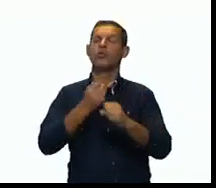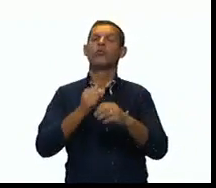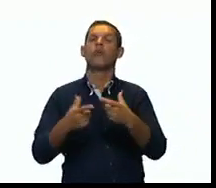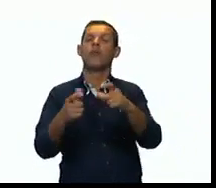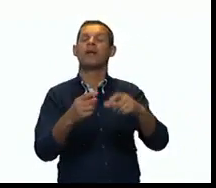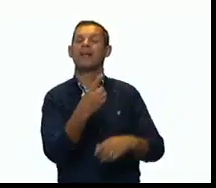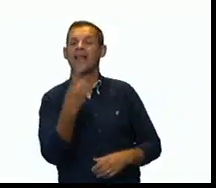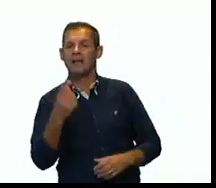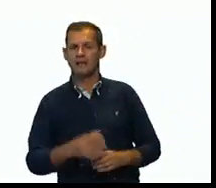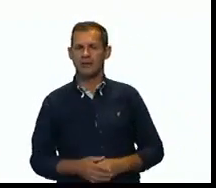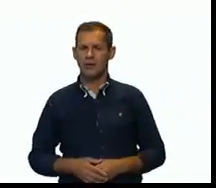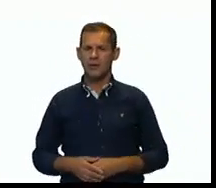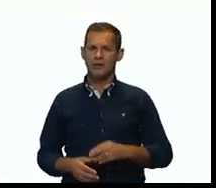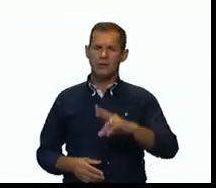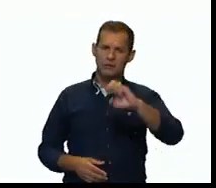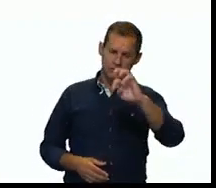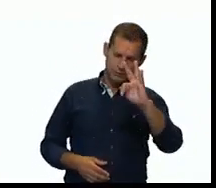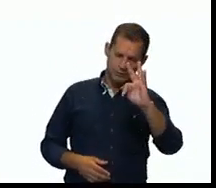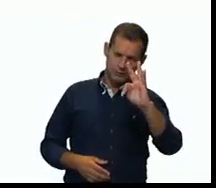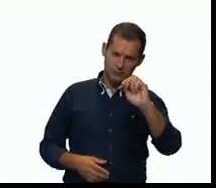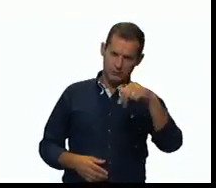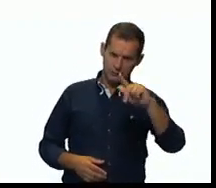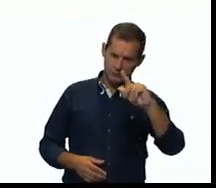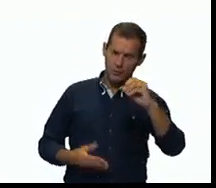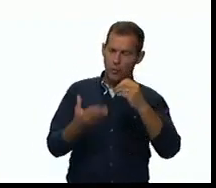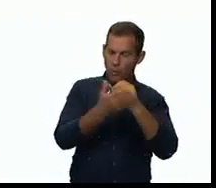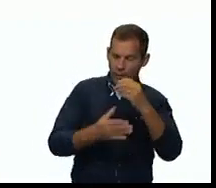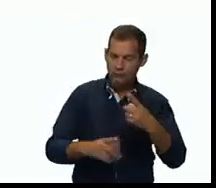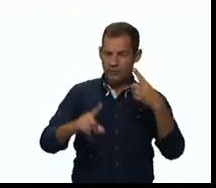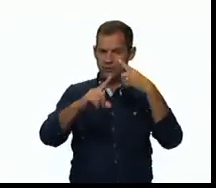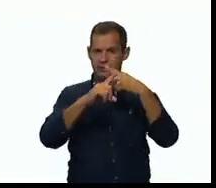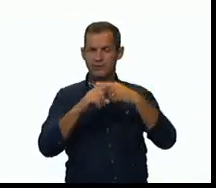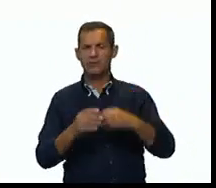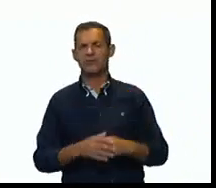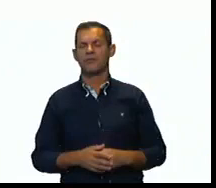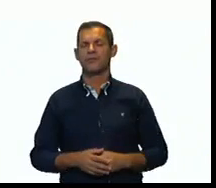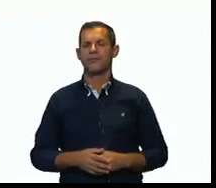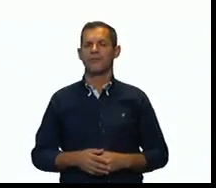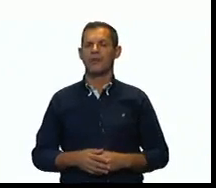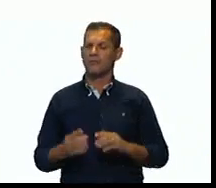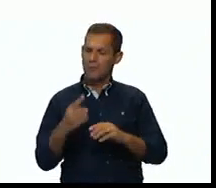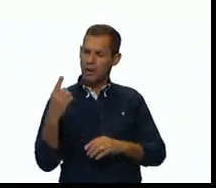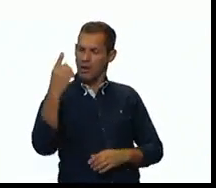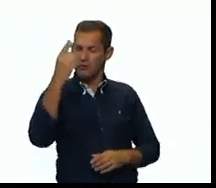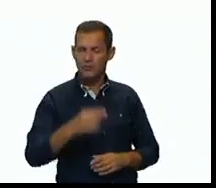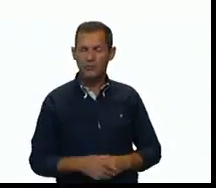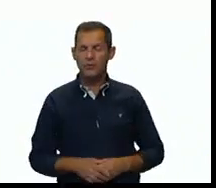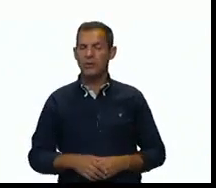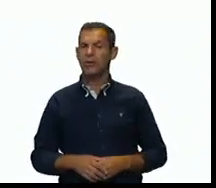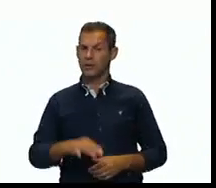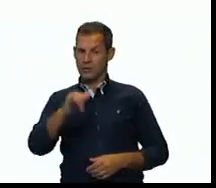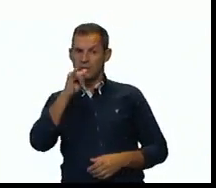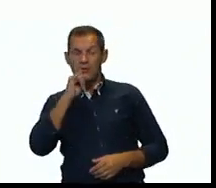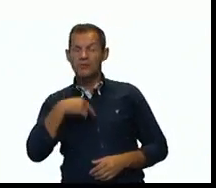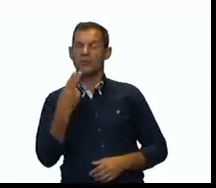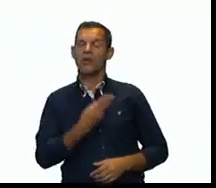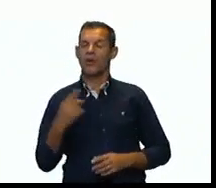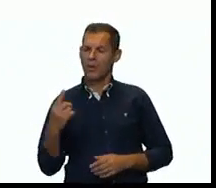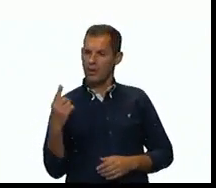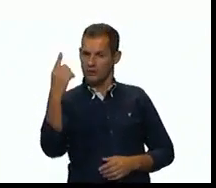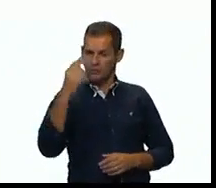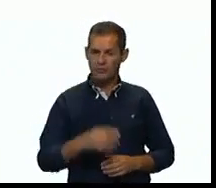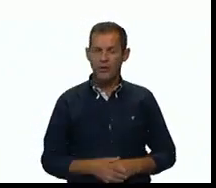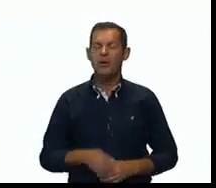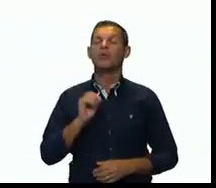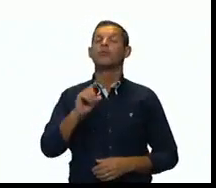área de cada um desses retângulos? É a base vezes a altura. Aqui, no caso, a nossa altura